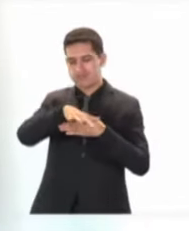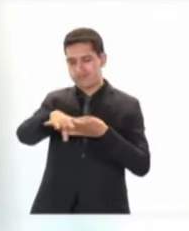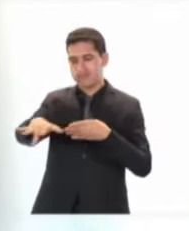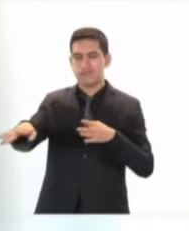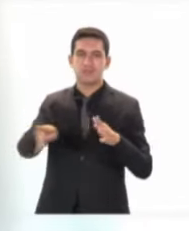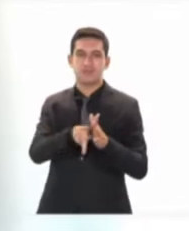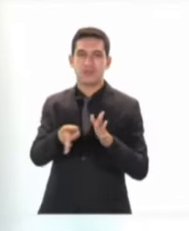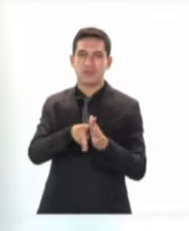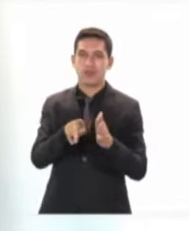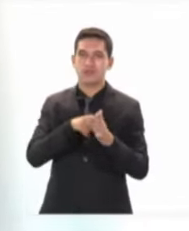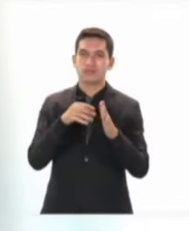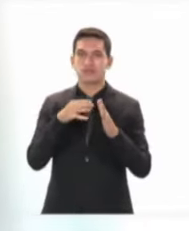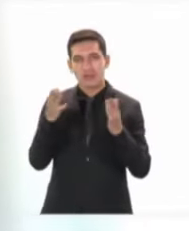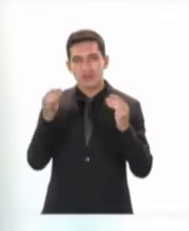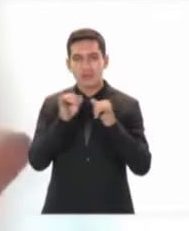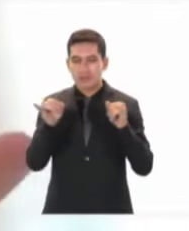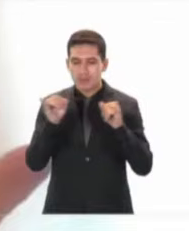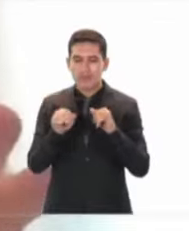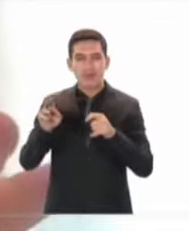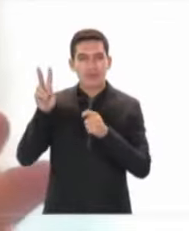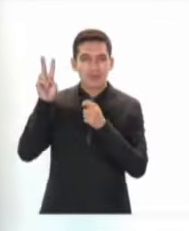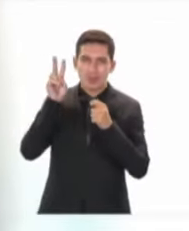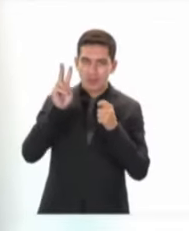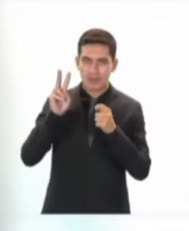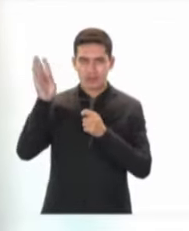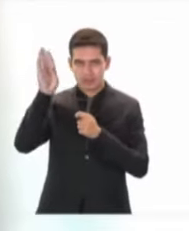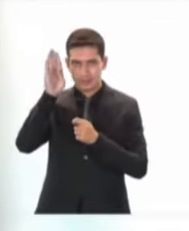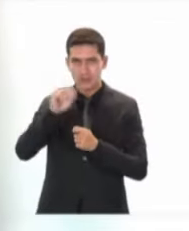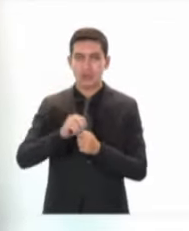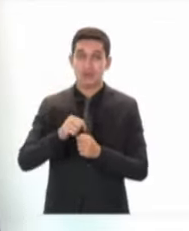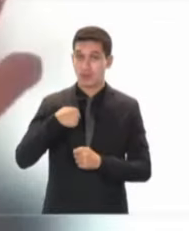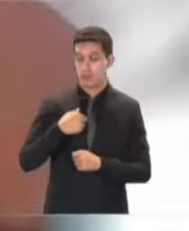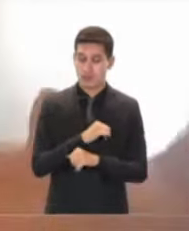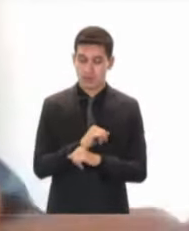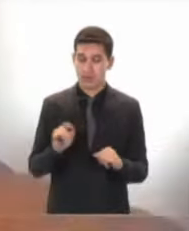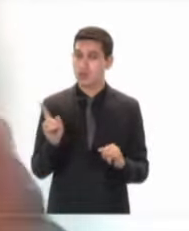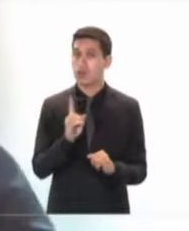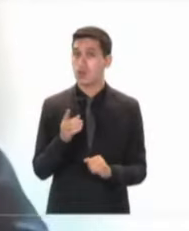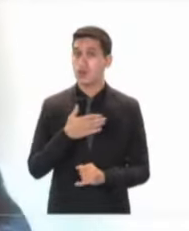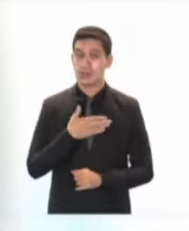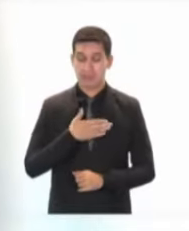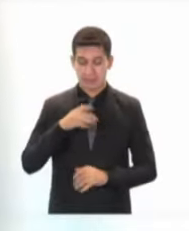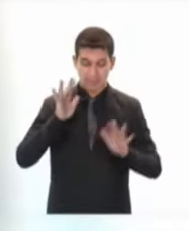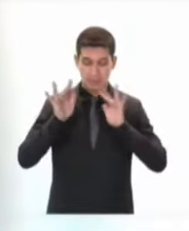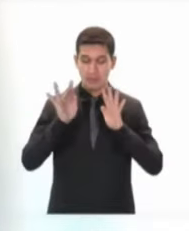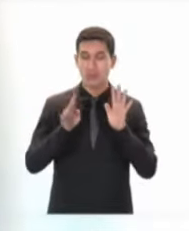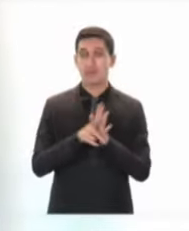tanto próprio quanto de terceiros. Eu não vou fazer aqui uma discussão sobre a minha hermenêutica